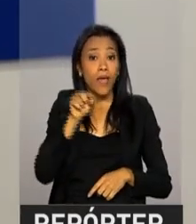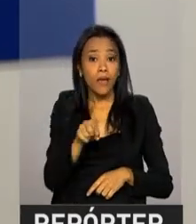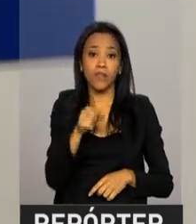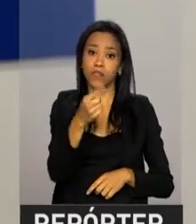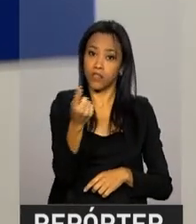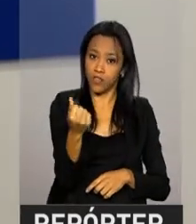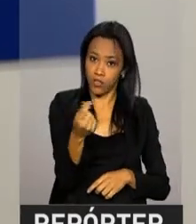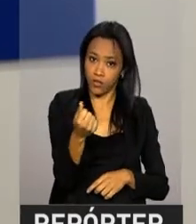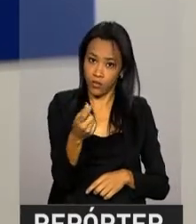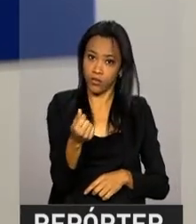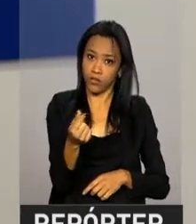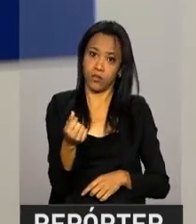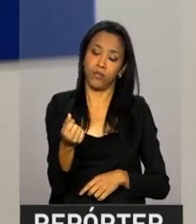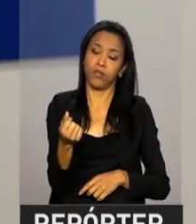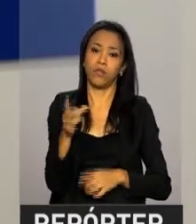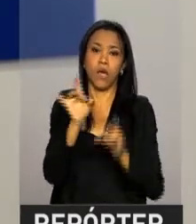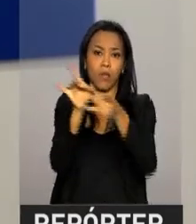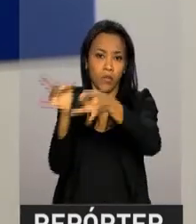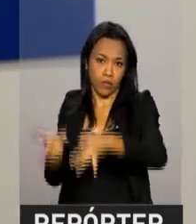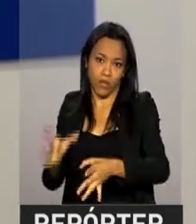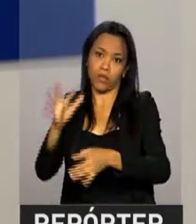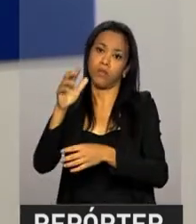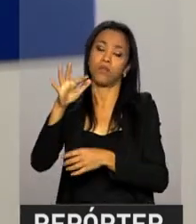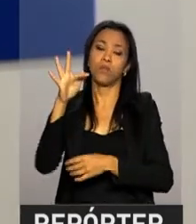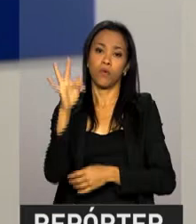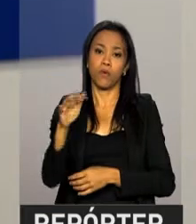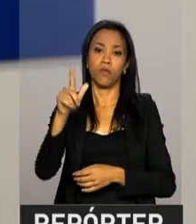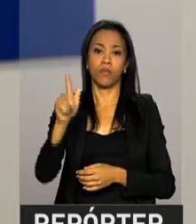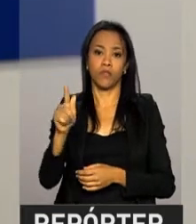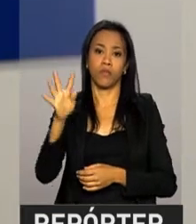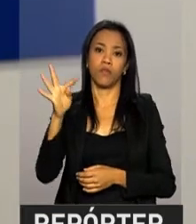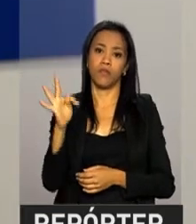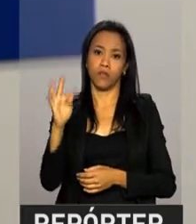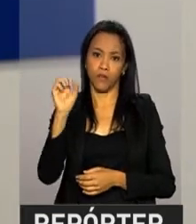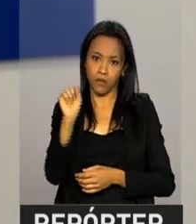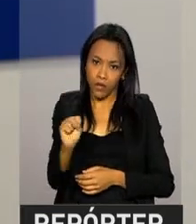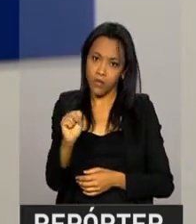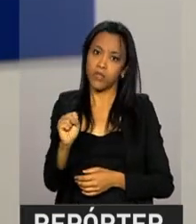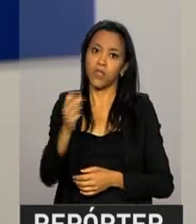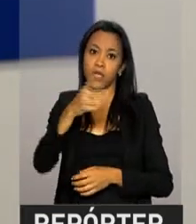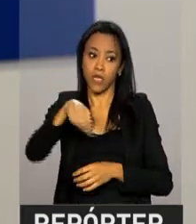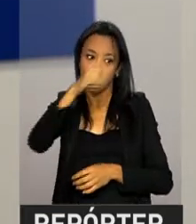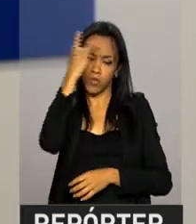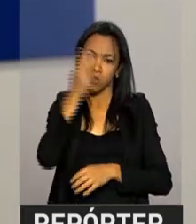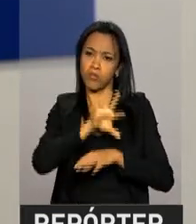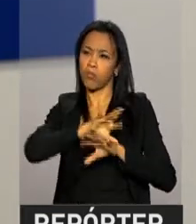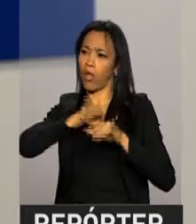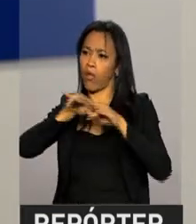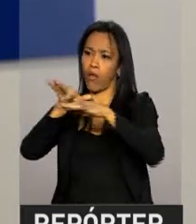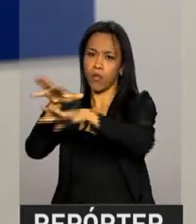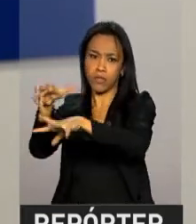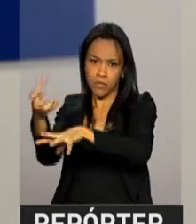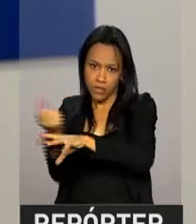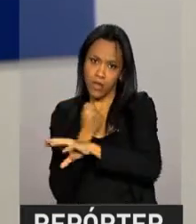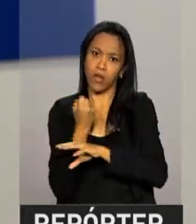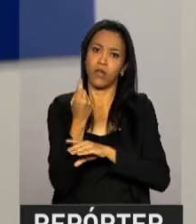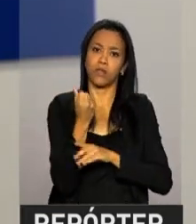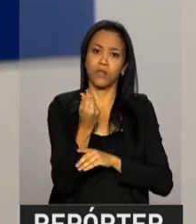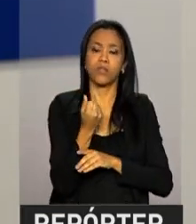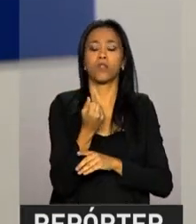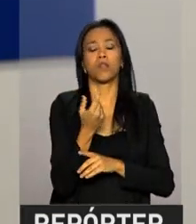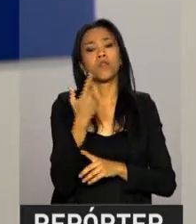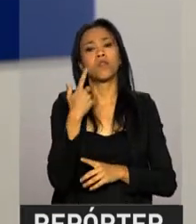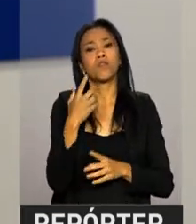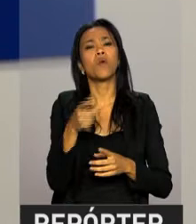inativas liberados próprios beneficiários do segurado da terra a gente calcula